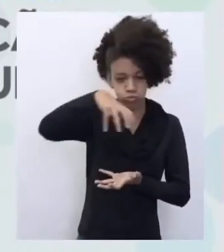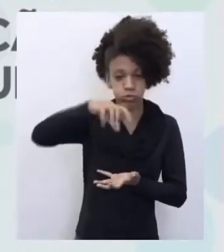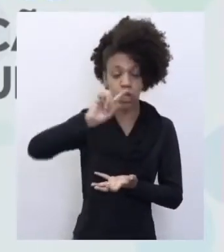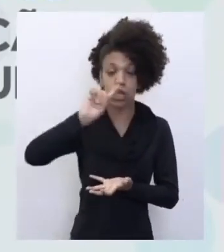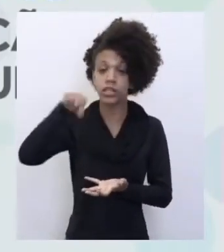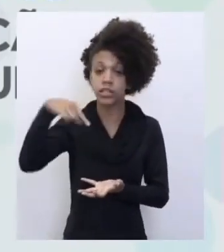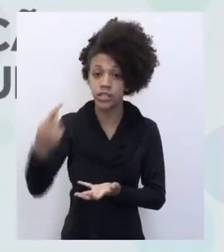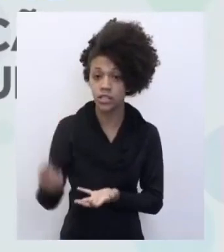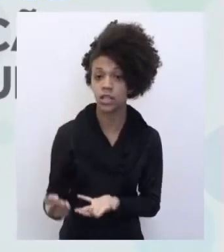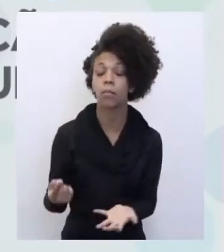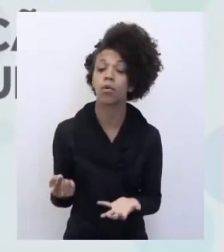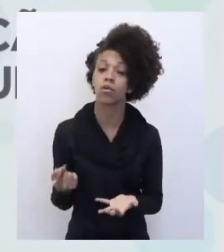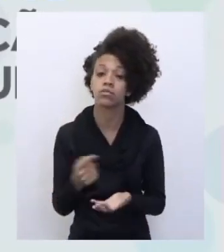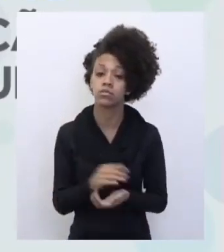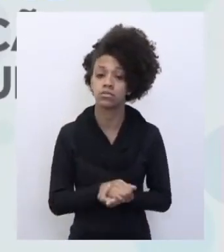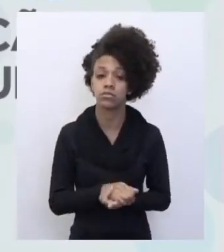possa